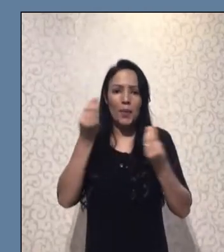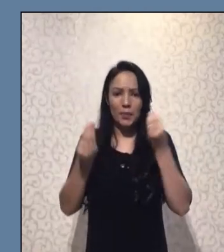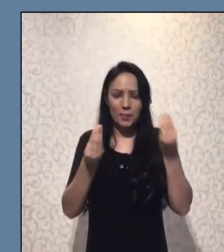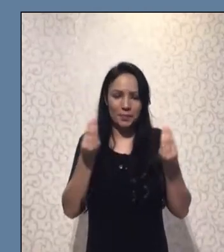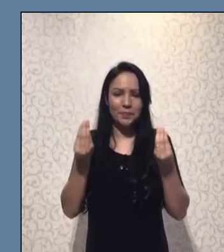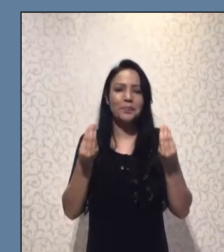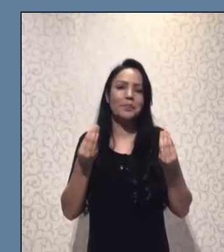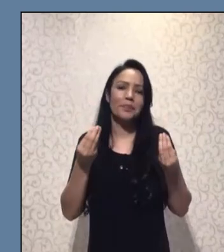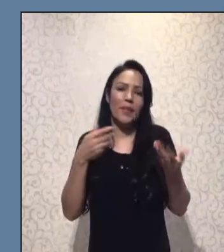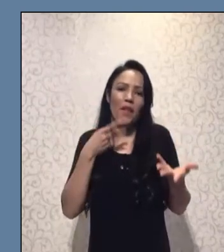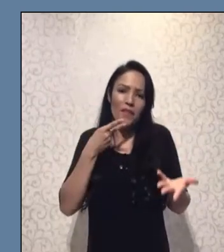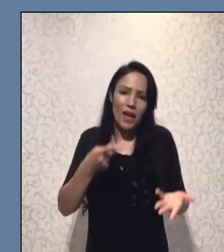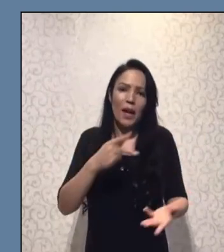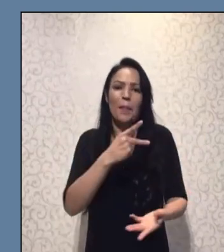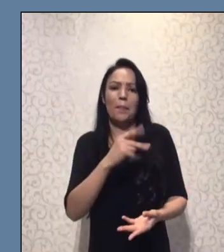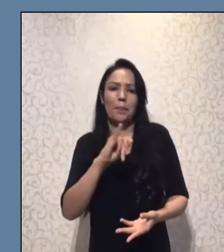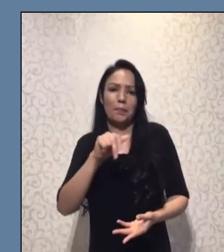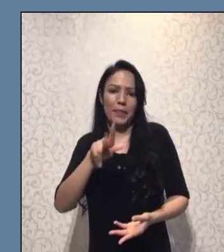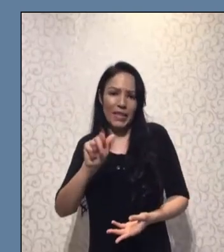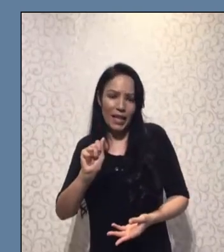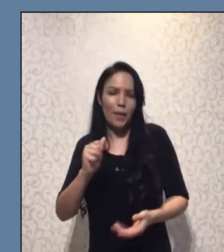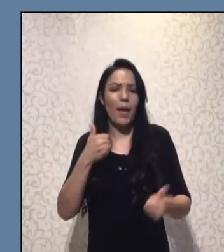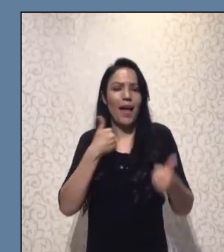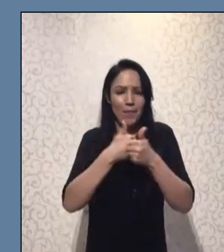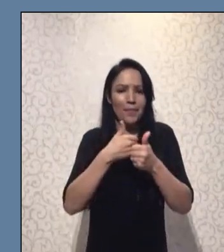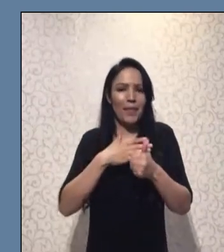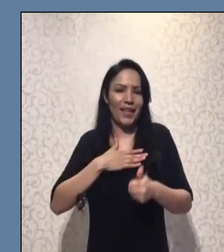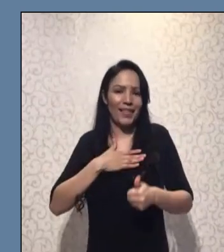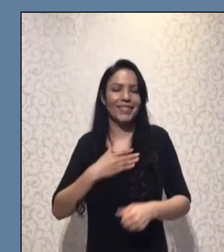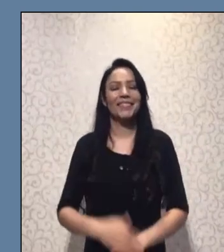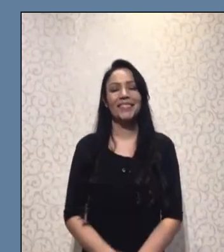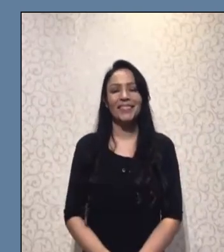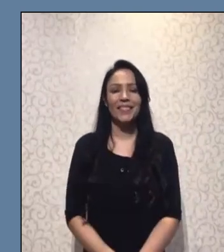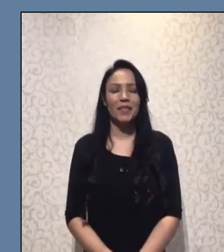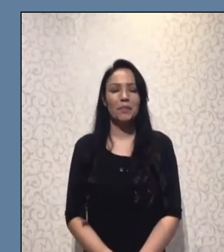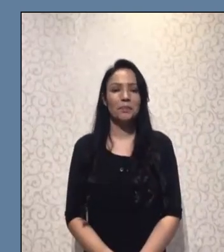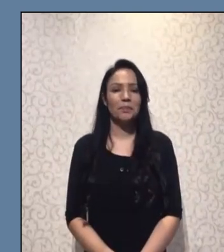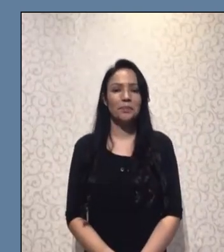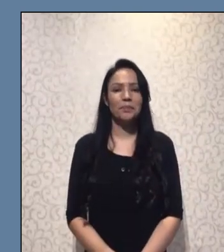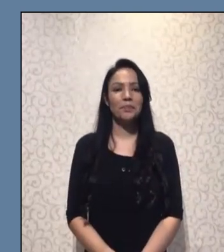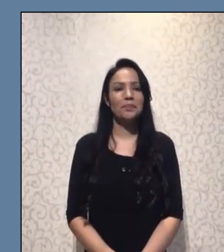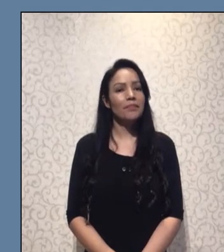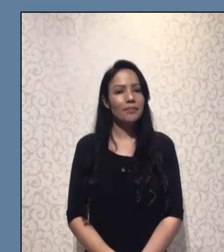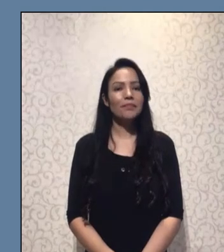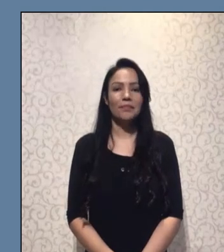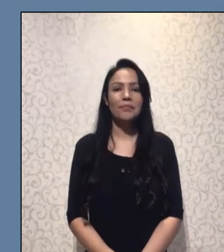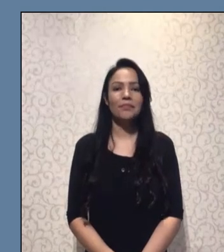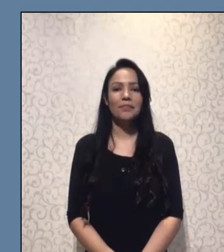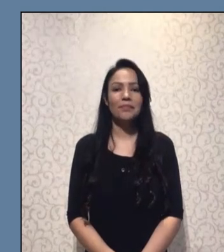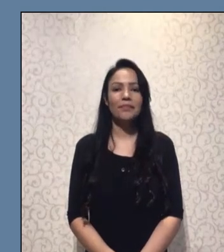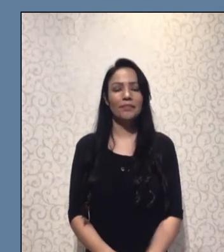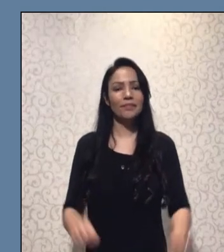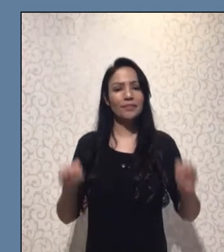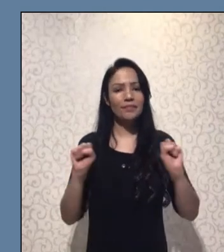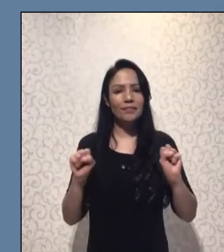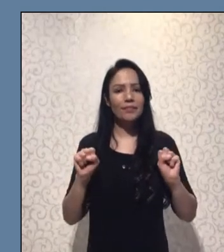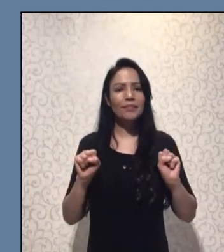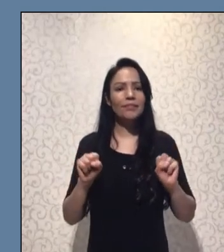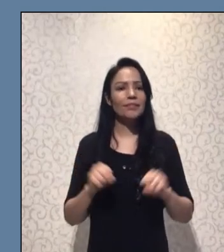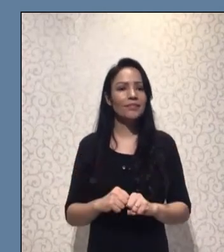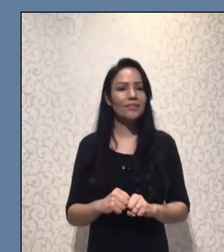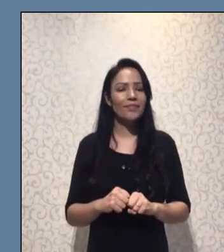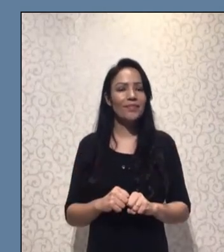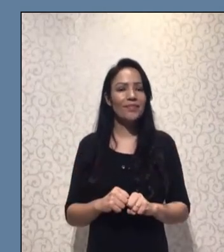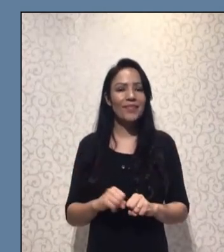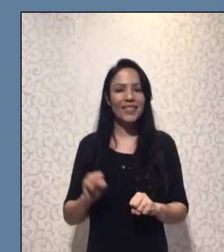mais próxima de mim ultimamente. Perfeito. Tá bom? Posso, a partir disso que o